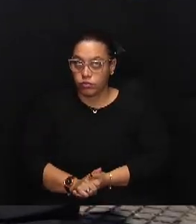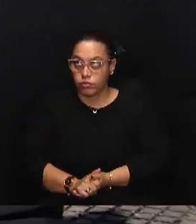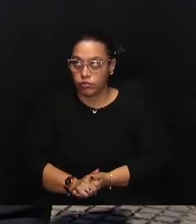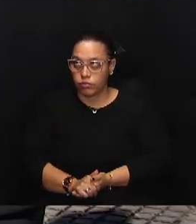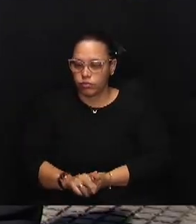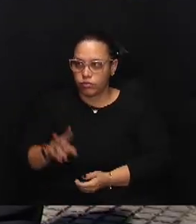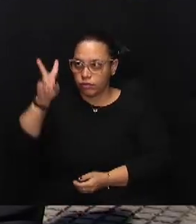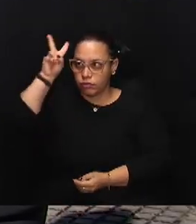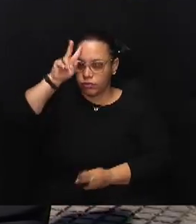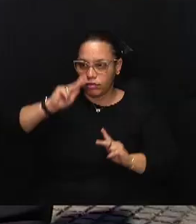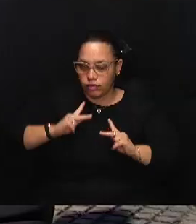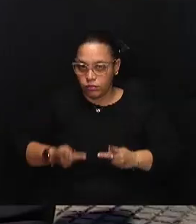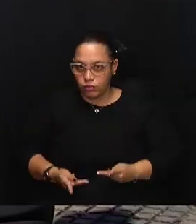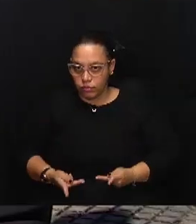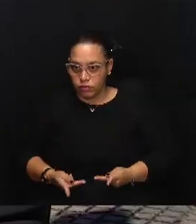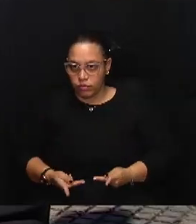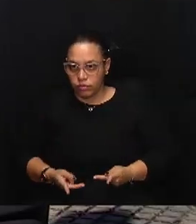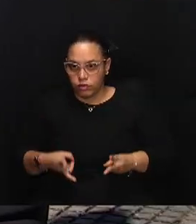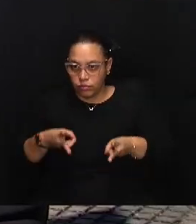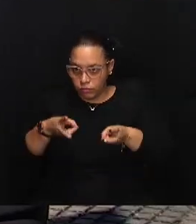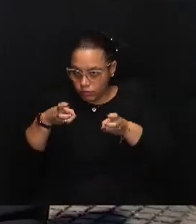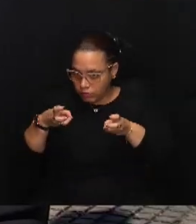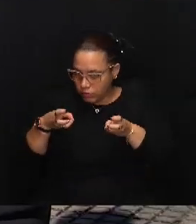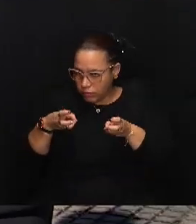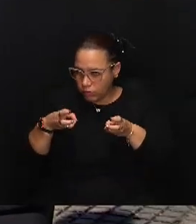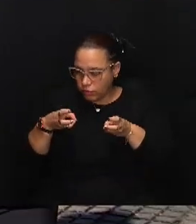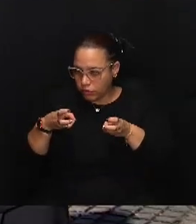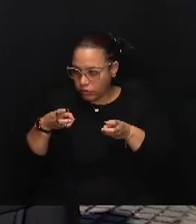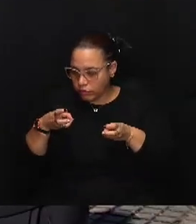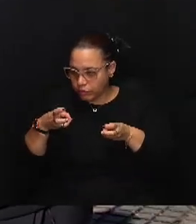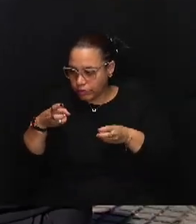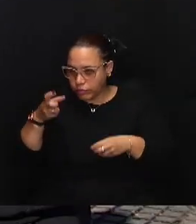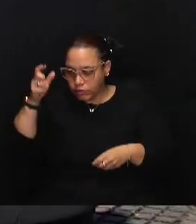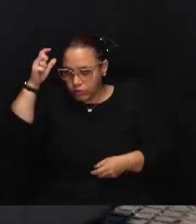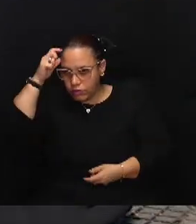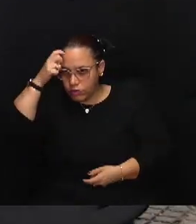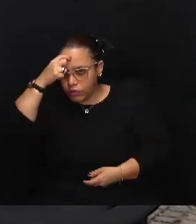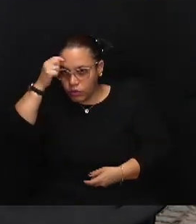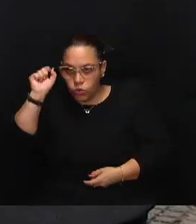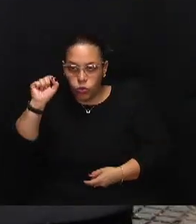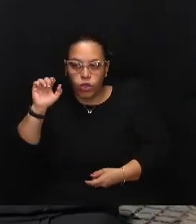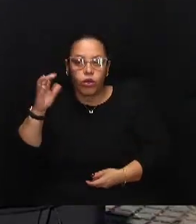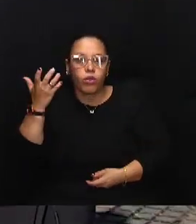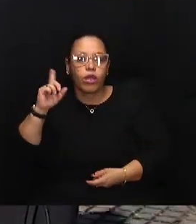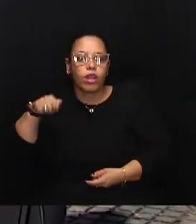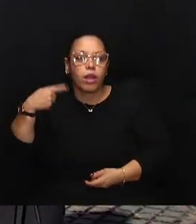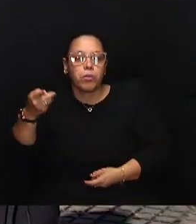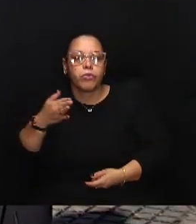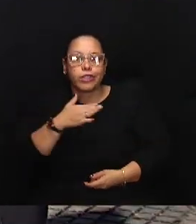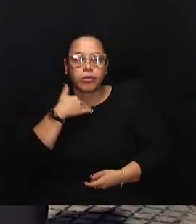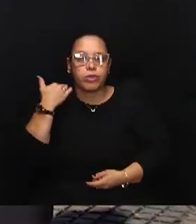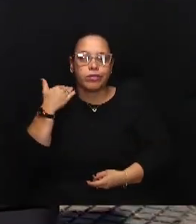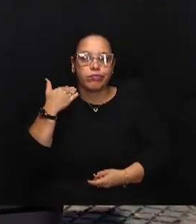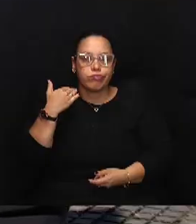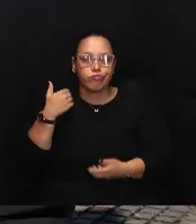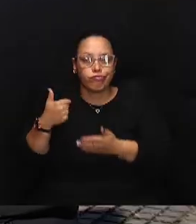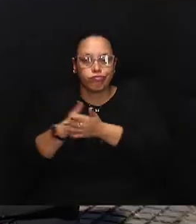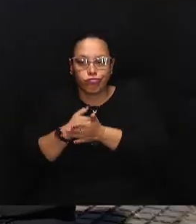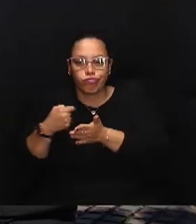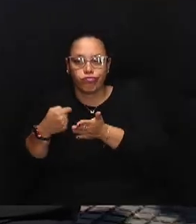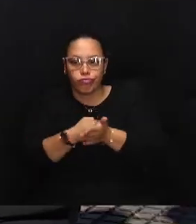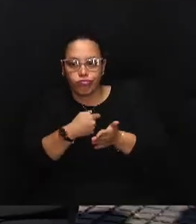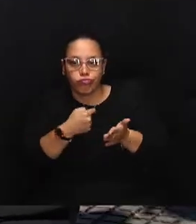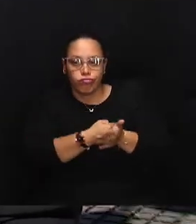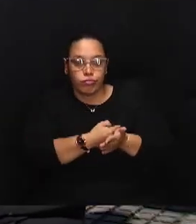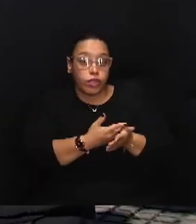da humanidade desde que ela percebeu sua consciência, né? O que acontece depois da morte? Essa é a pergunta que acompanha a gente desde